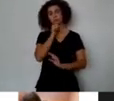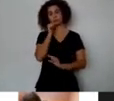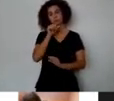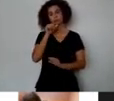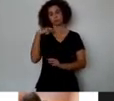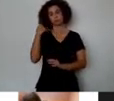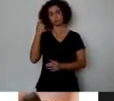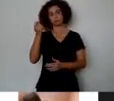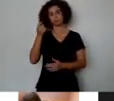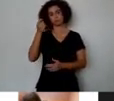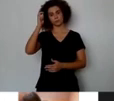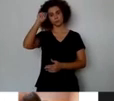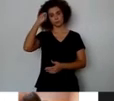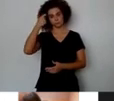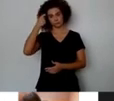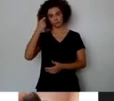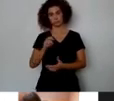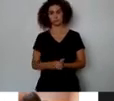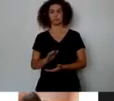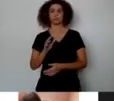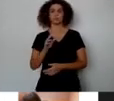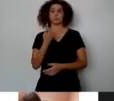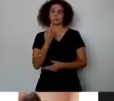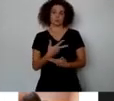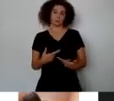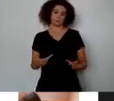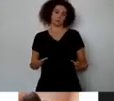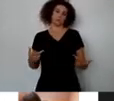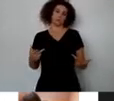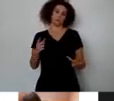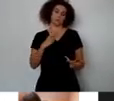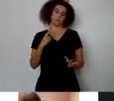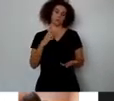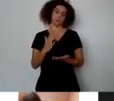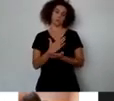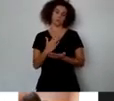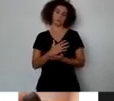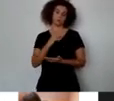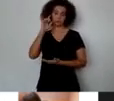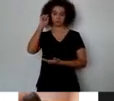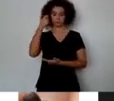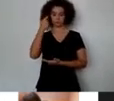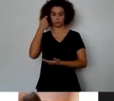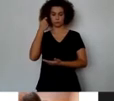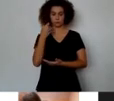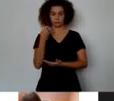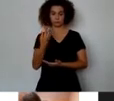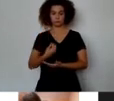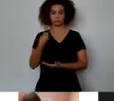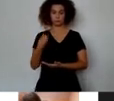Uhum. Então, mais um ponto aí, né? Ver a literatura negra, de autores negros presentes aí agora vai